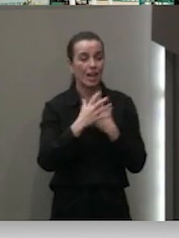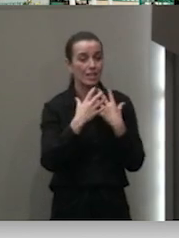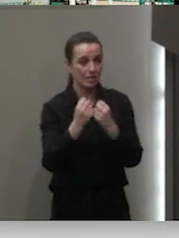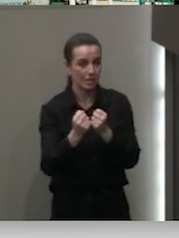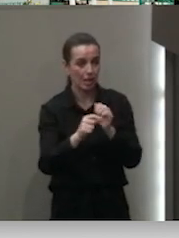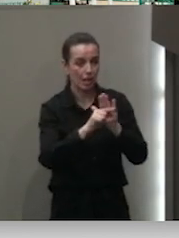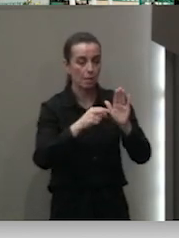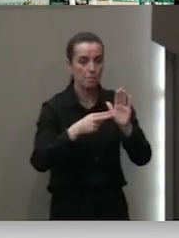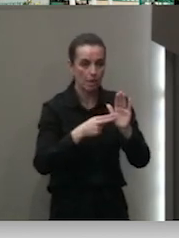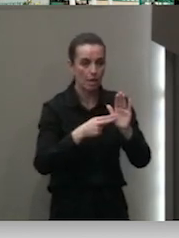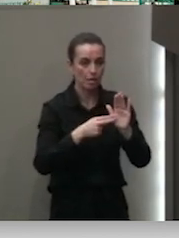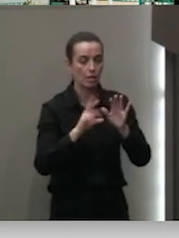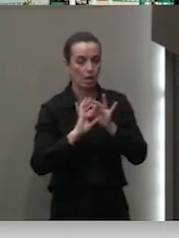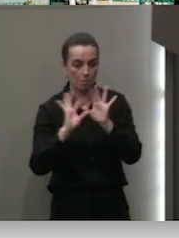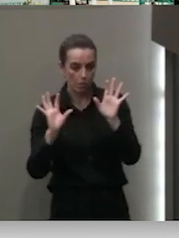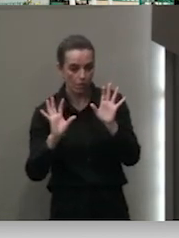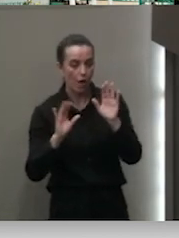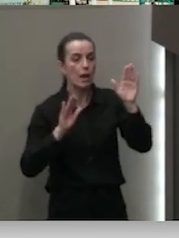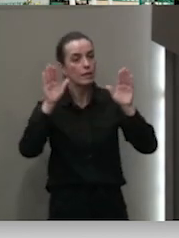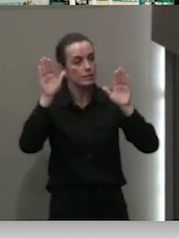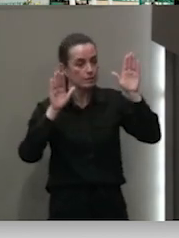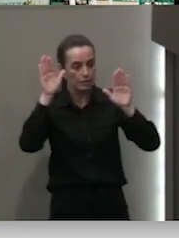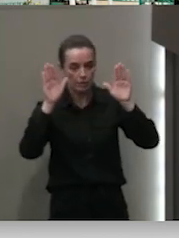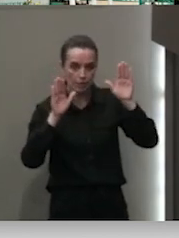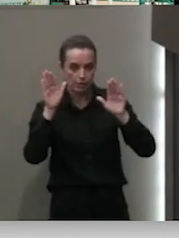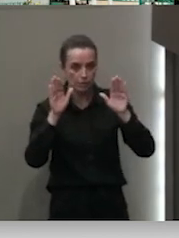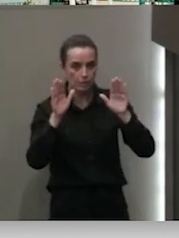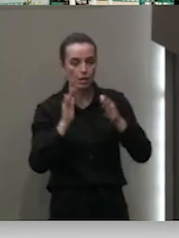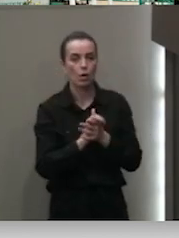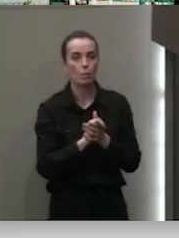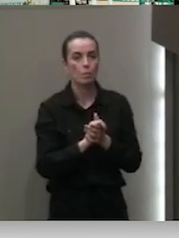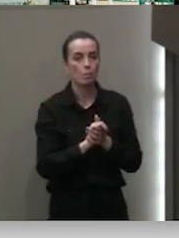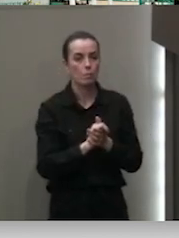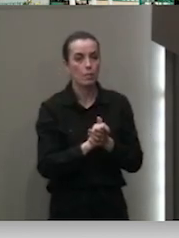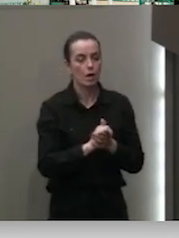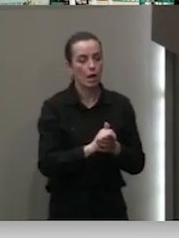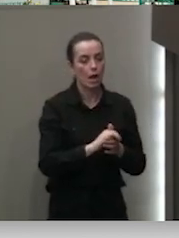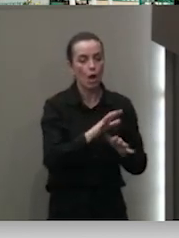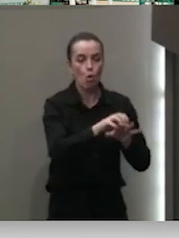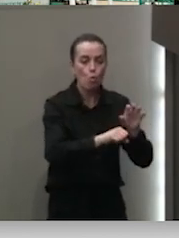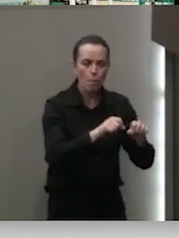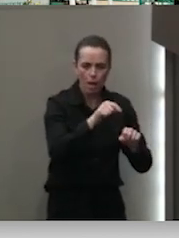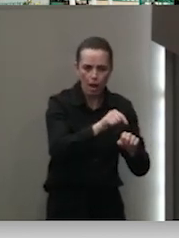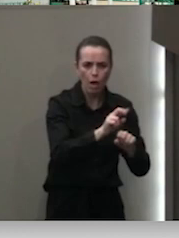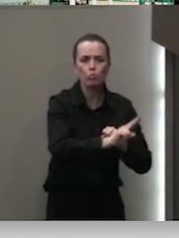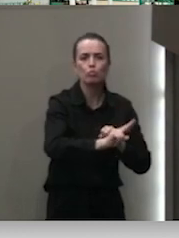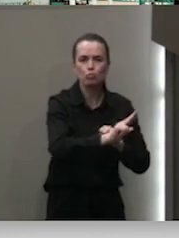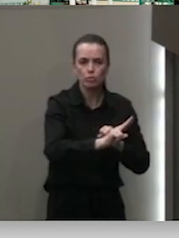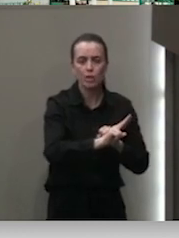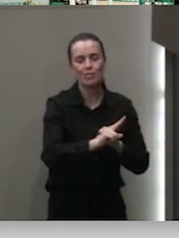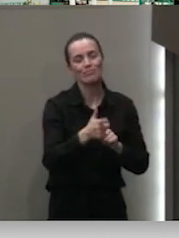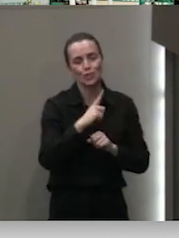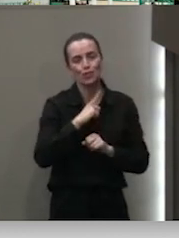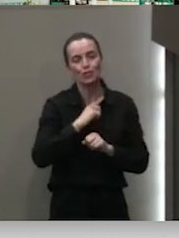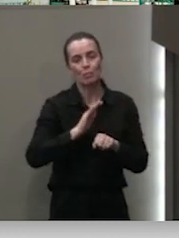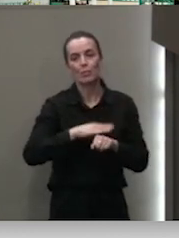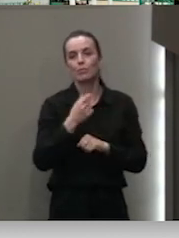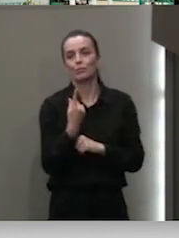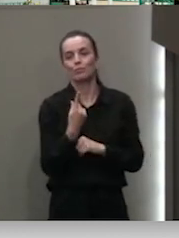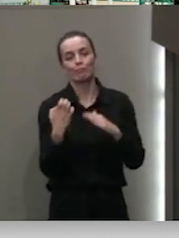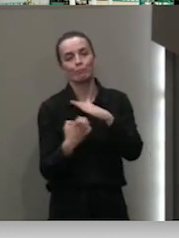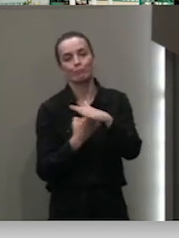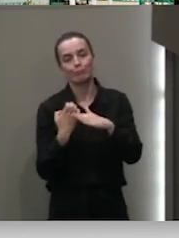era para fazer licitação paraa reocupação da manit nós estaríamos com mais uma empresa grande aqui mas o